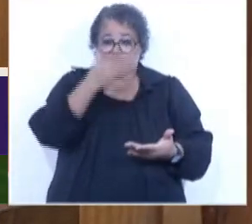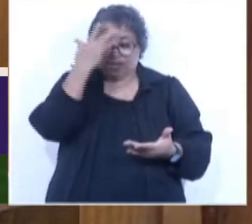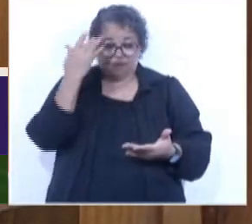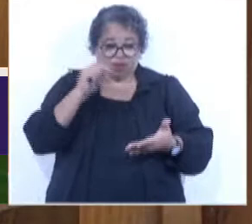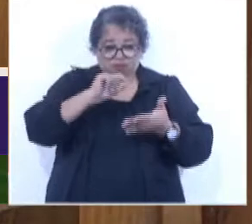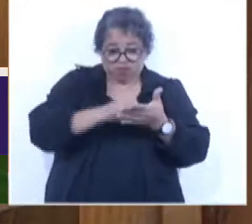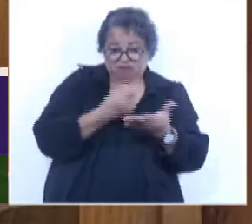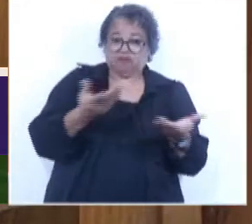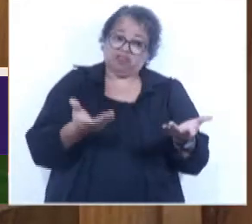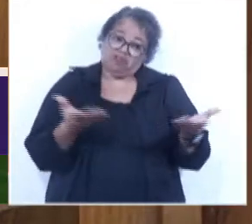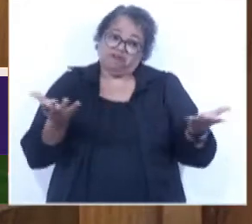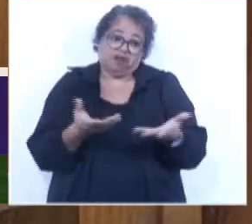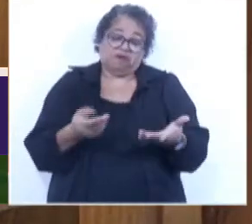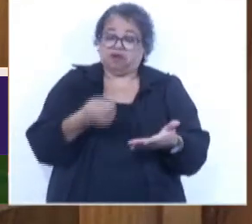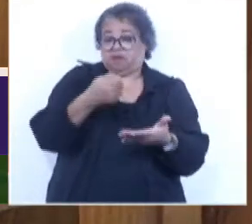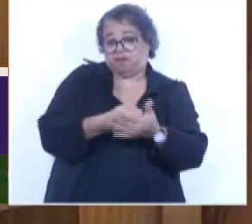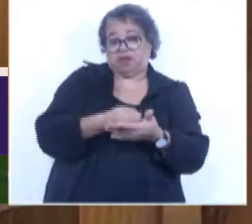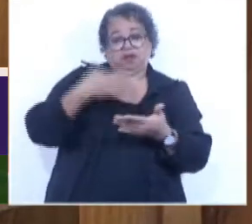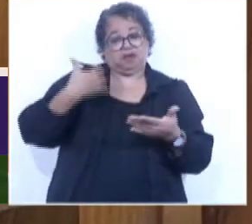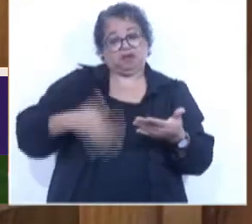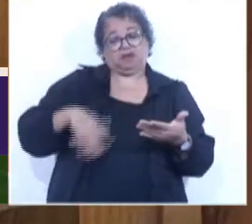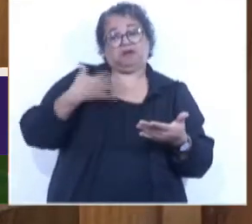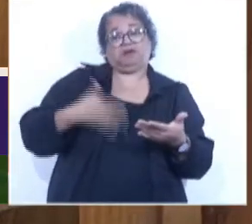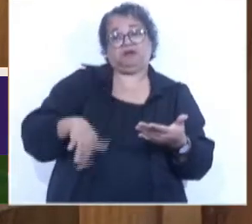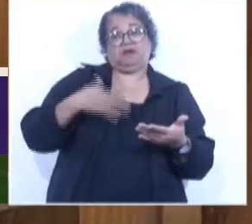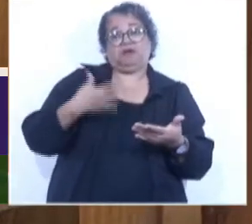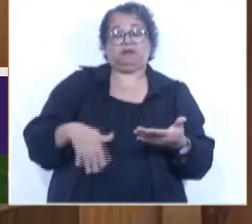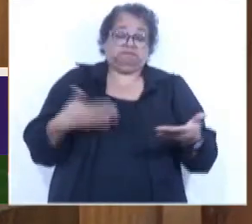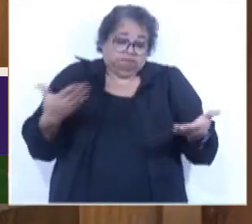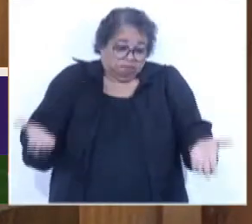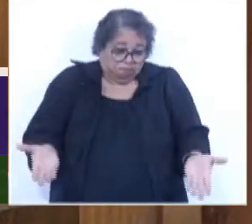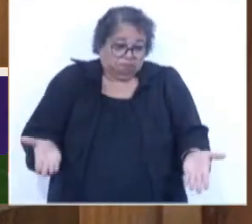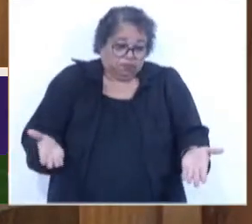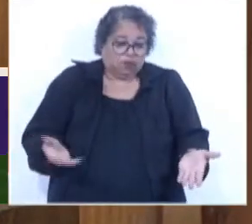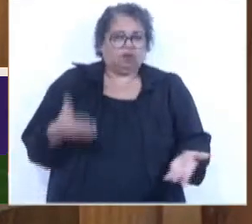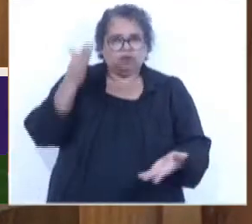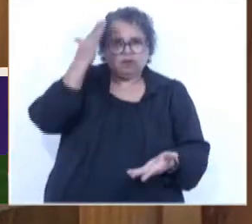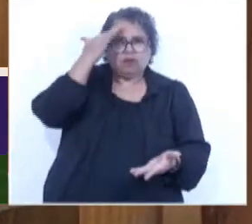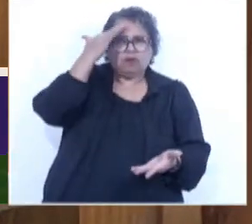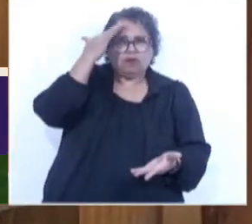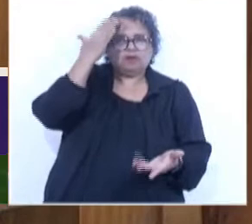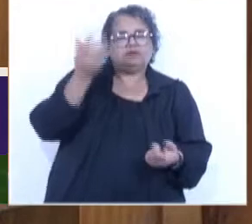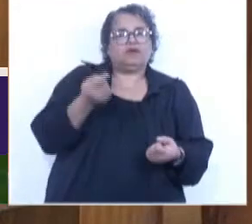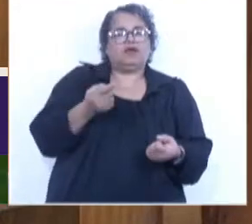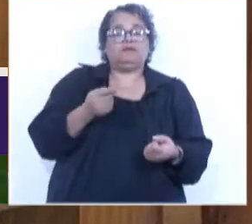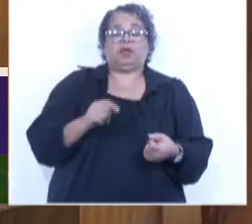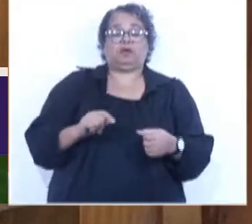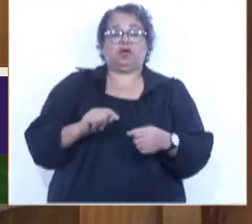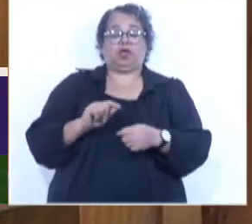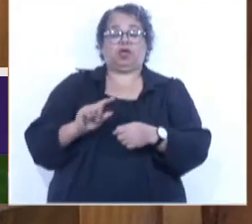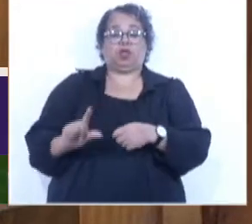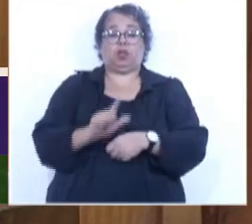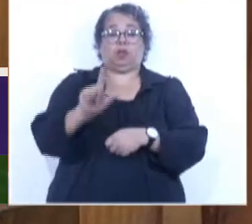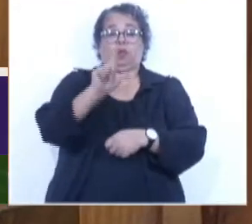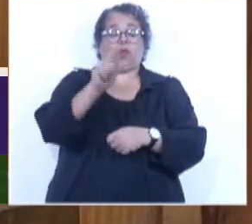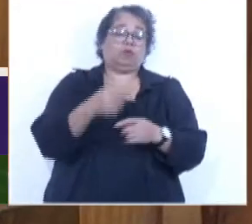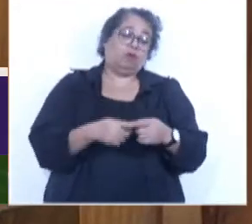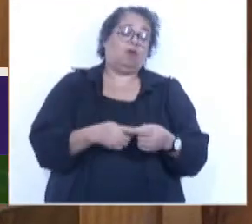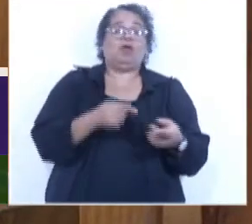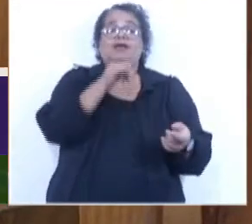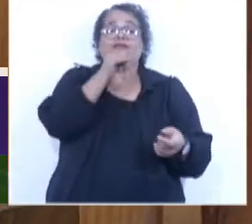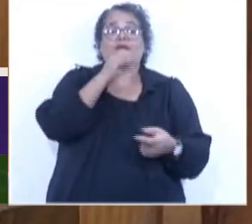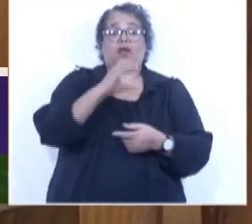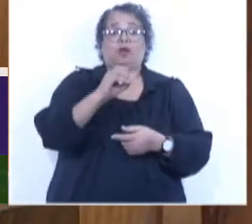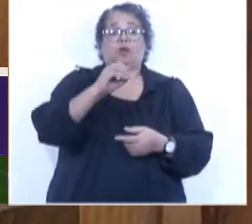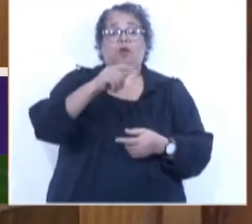cargos Talvez nós não teríamos também um pedido eu aumento tão grande então a gente sabe que não é para dar lucro a COPASA que a COPASA